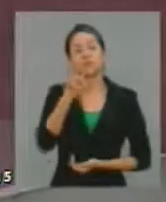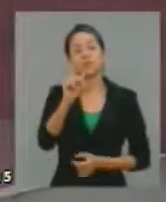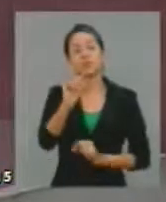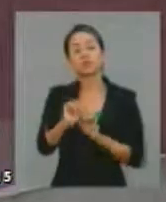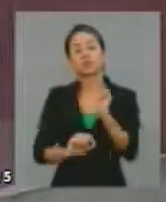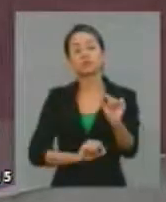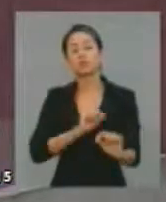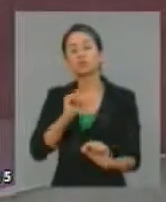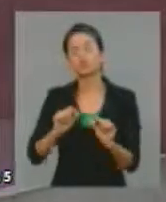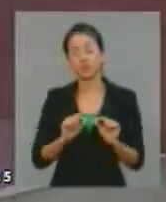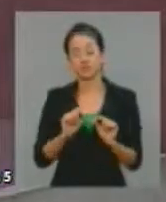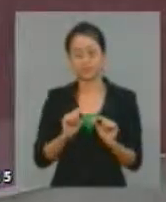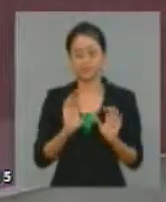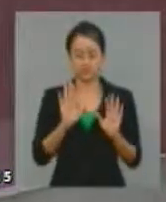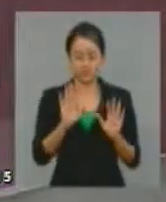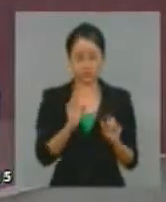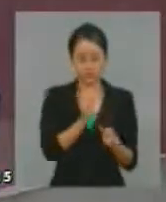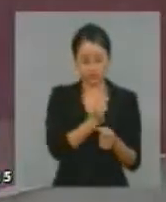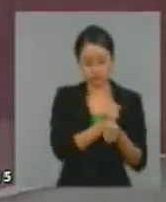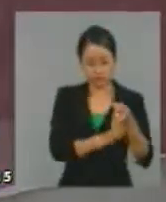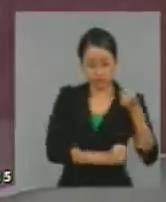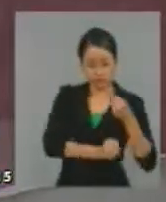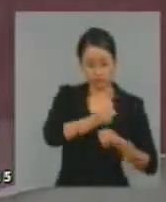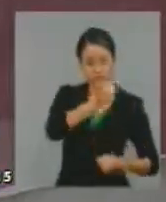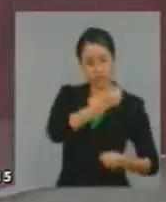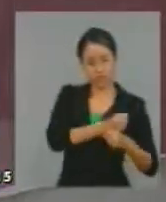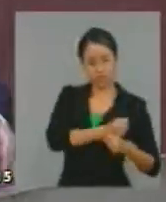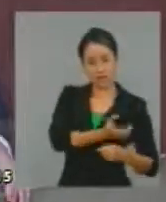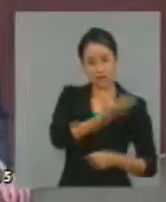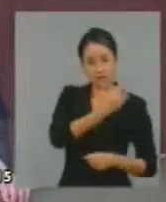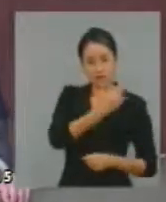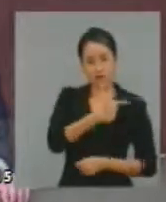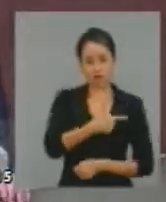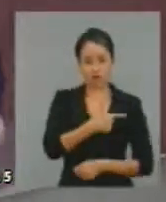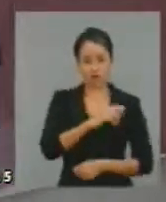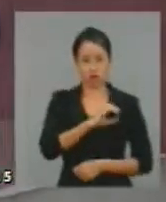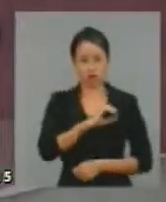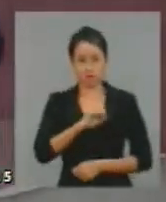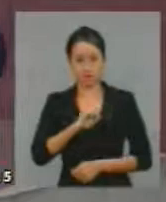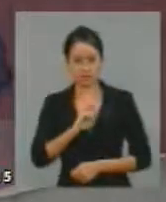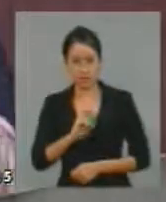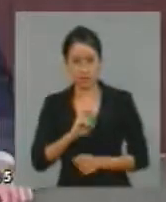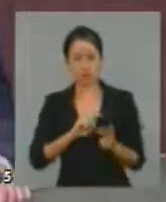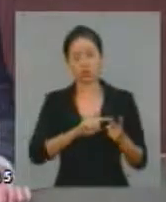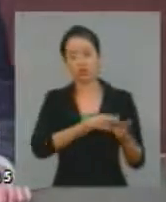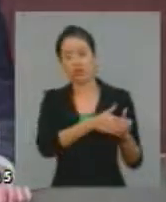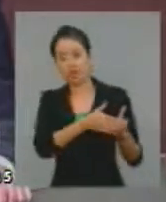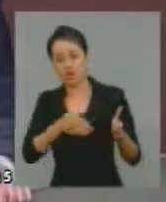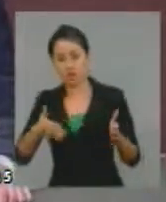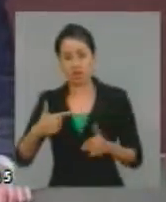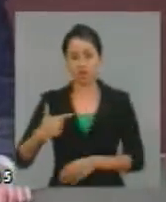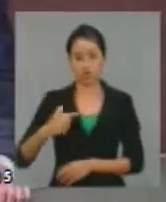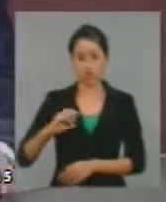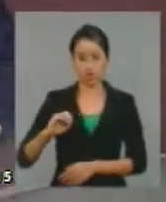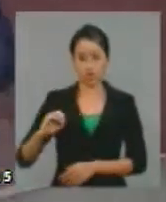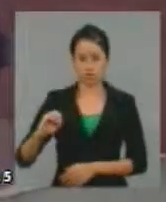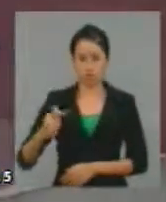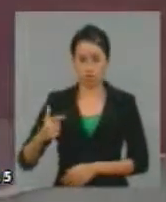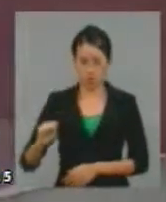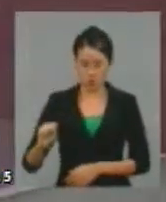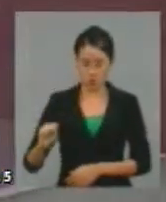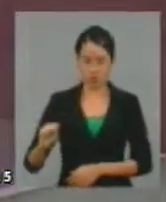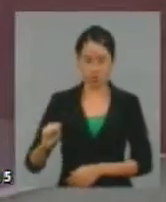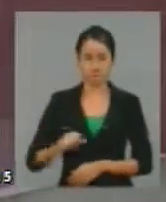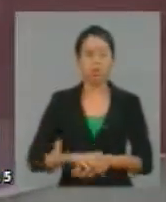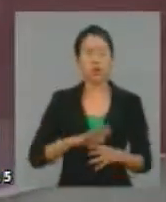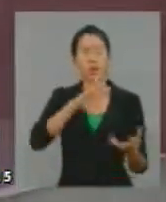explosão entre 2005 e 2012 da violência letal, no caso do Ceará e no caso de Fortaleza. Só um dado, deputado, o senhor havia falado que no mundo